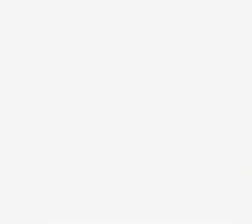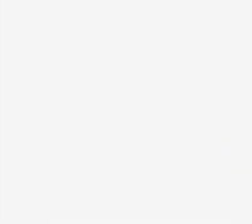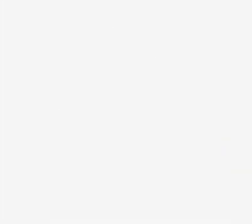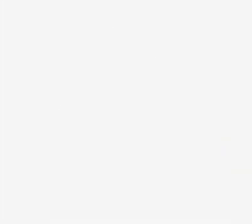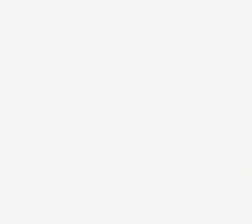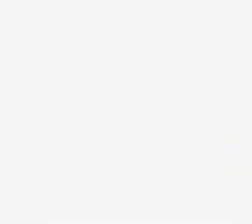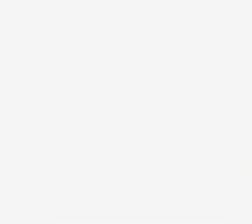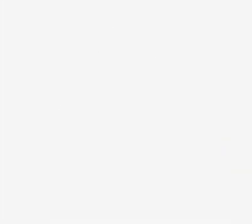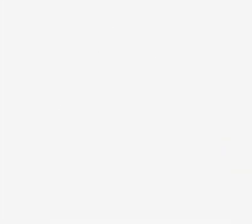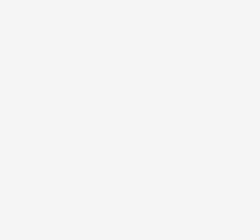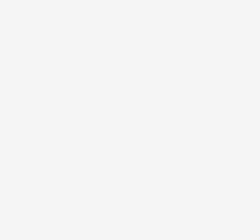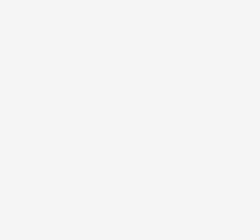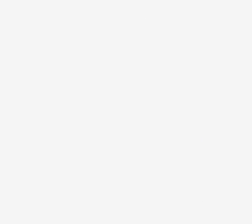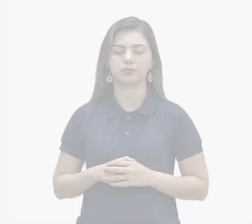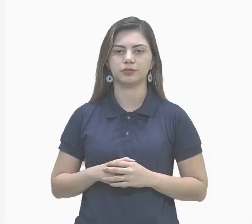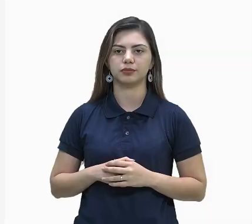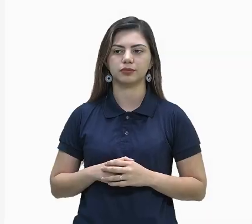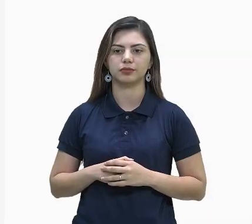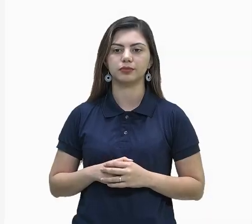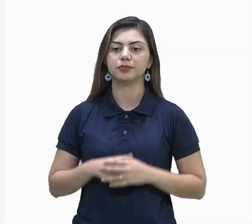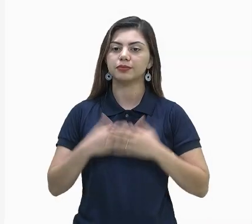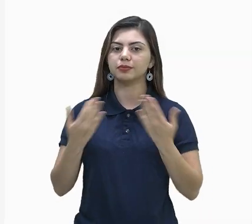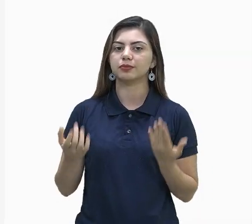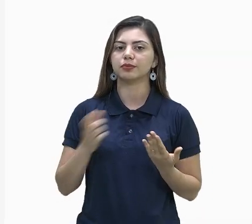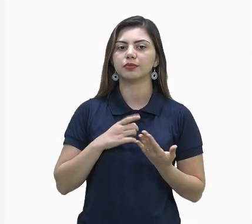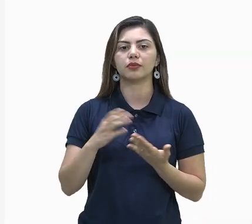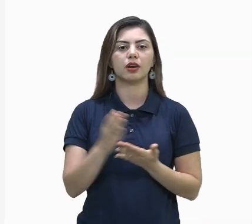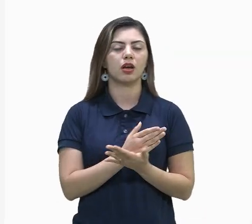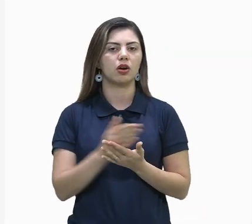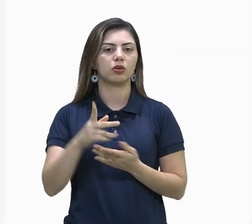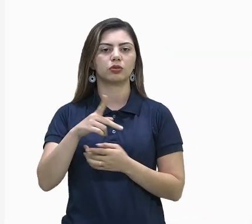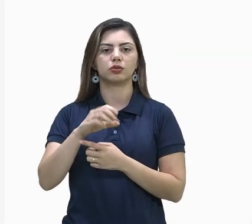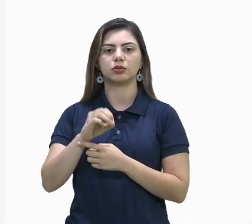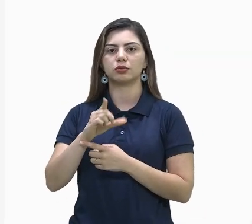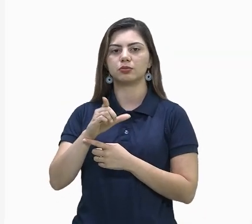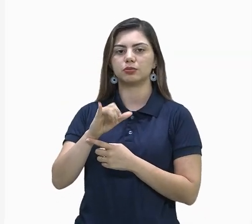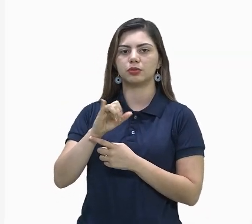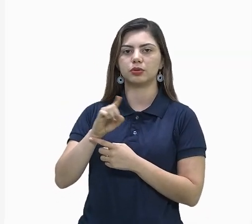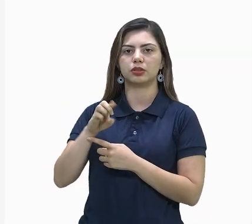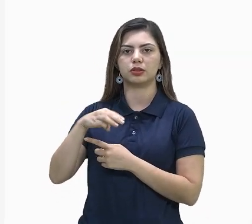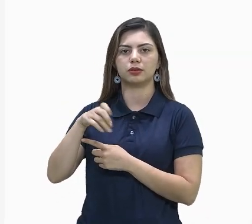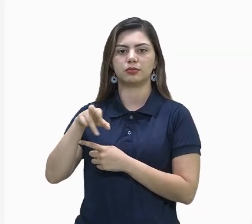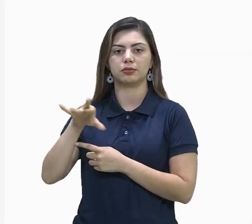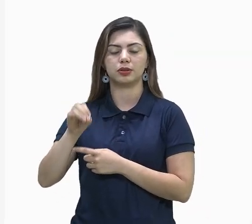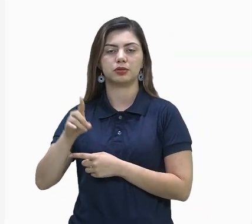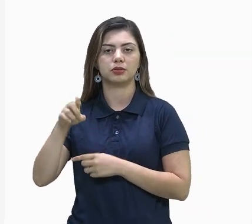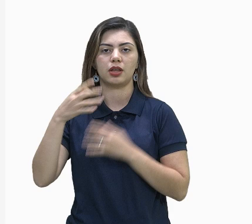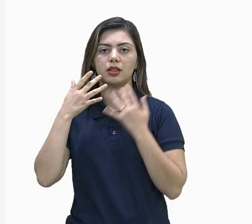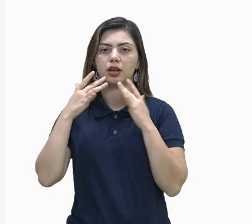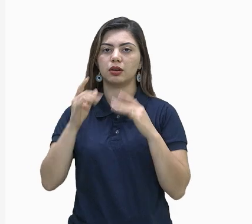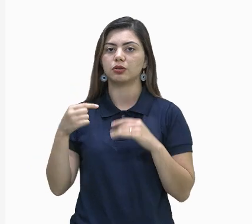E alguns polímeros que são naturais, que são encontrados na natureza, gente,